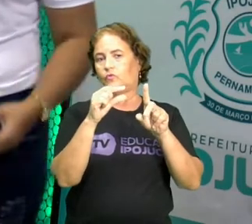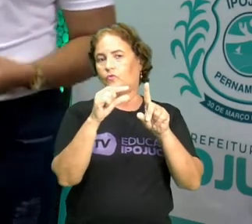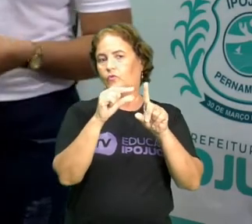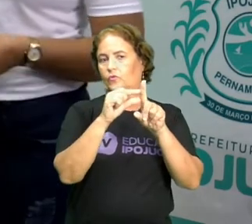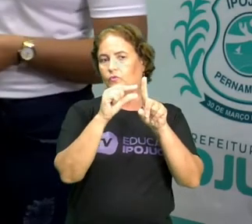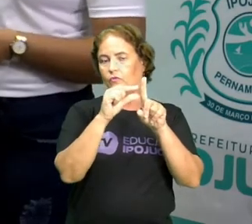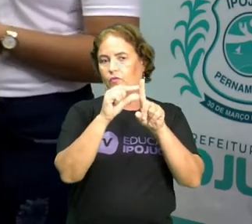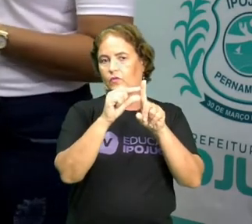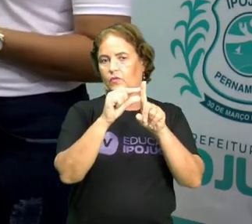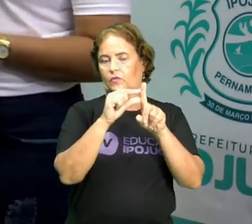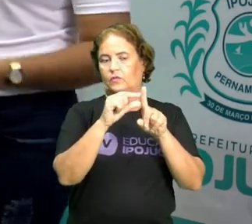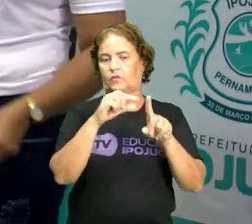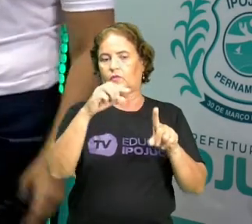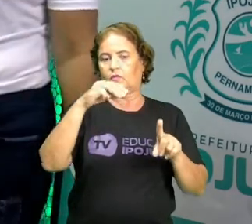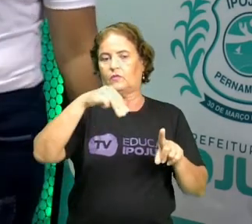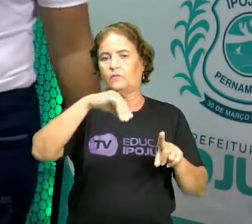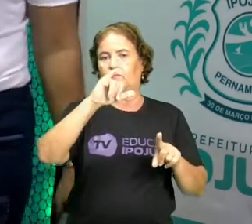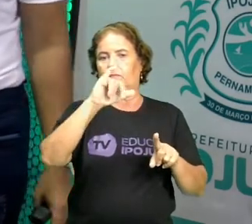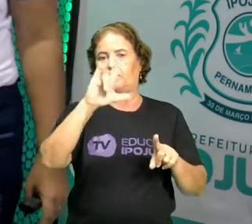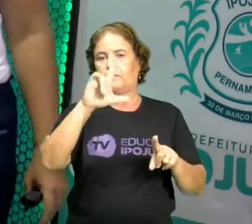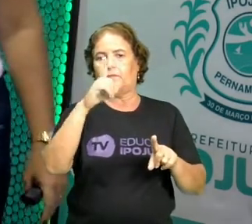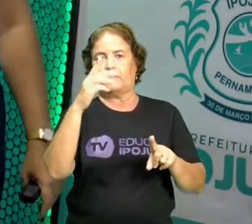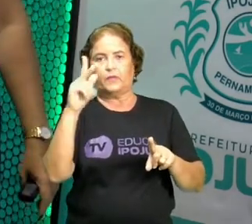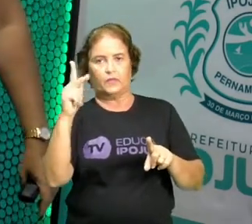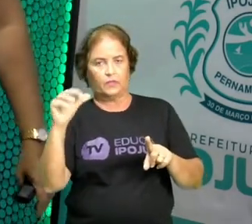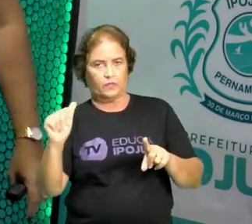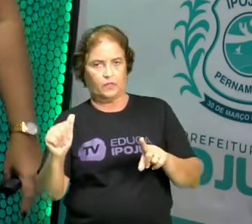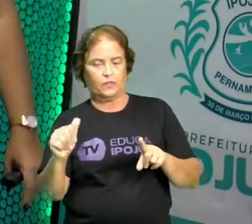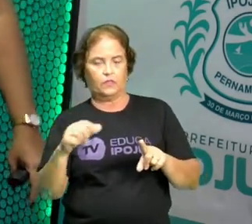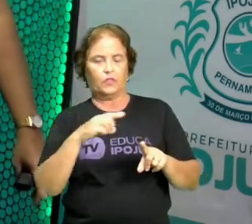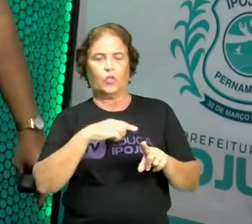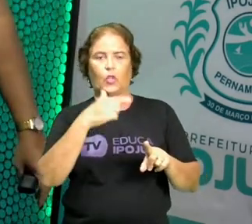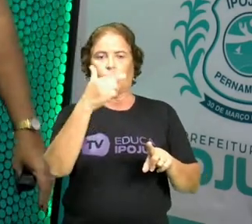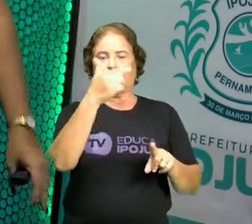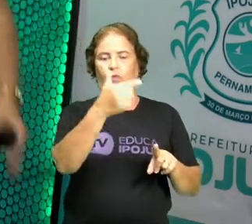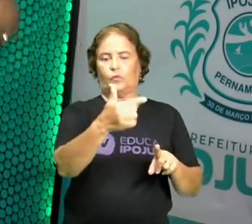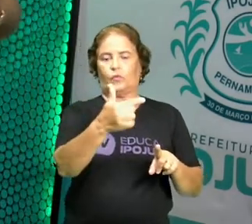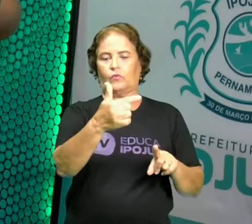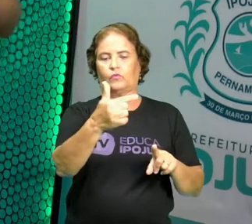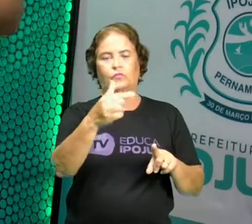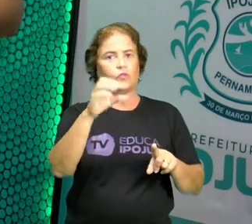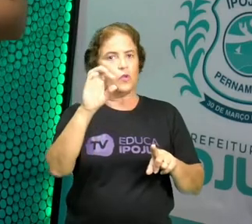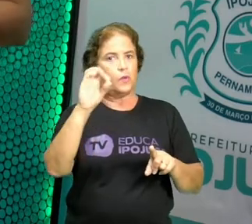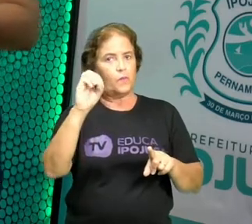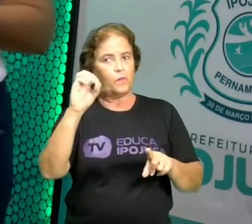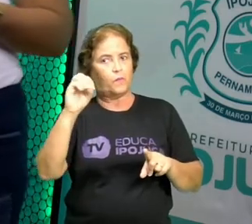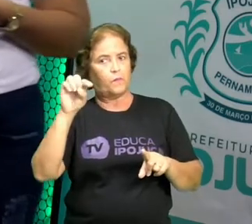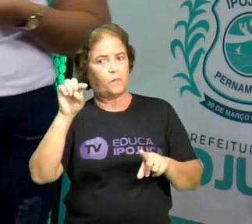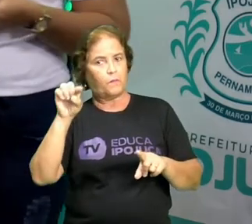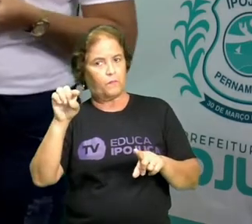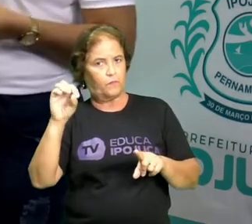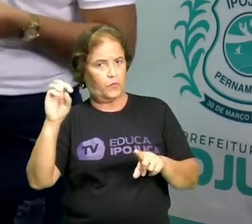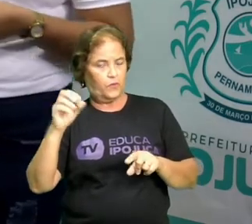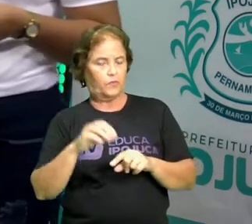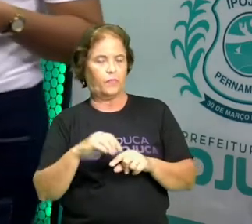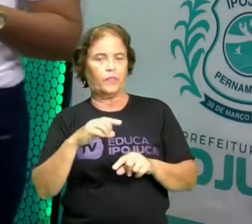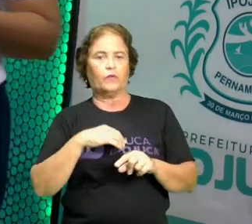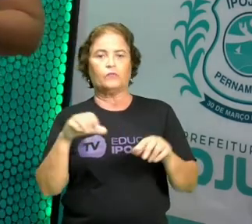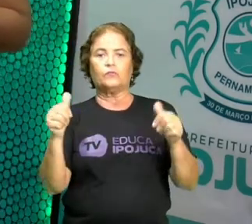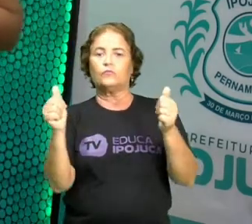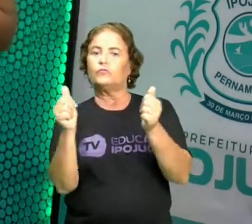duas unidades de milhar, a gente tem aqui 2.000. Então, 10.000 mais 2.000, a gente tem